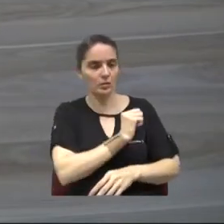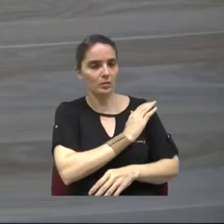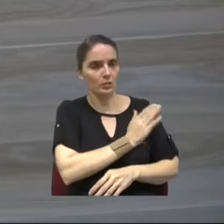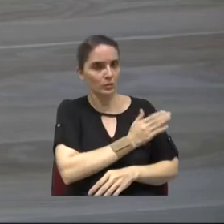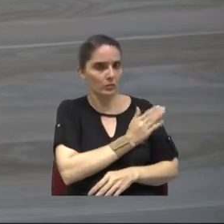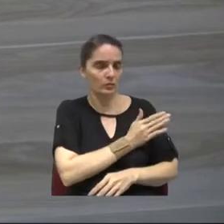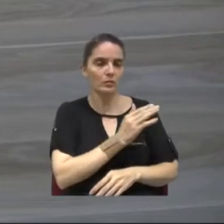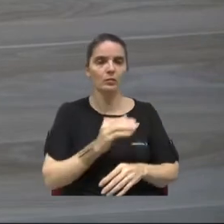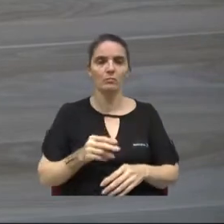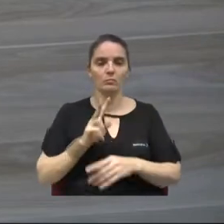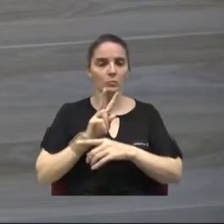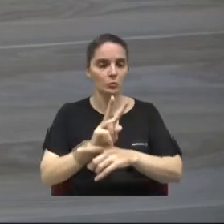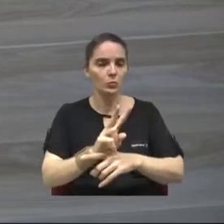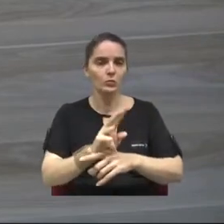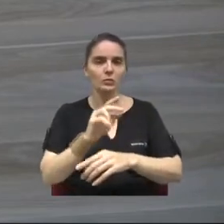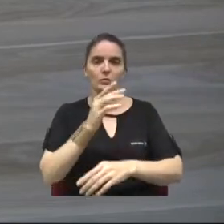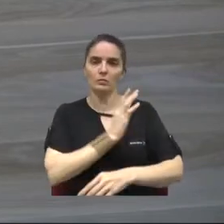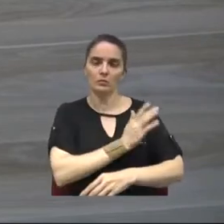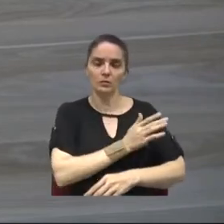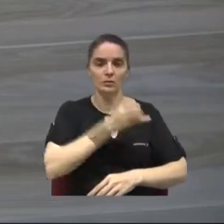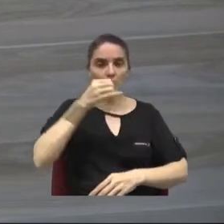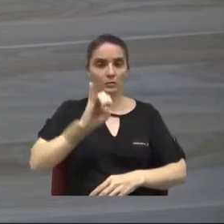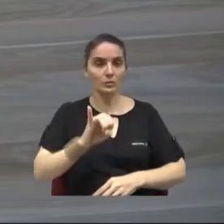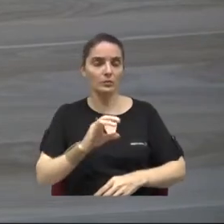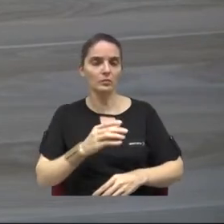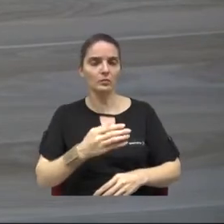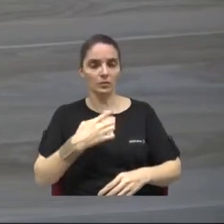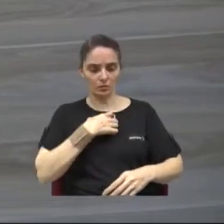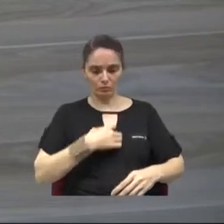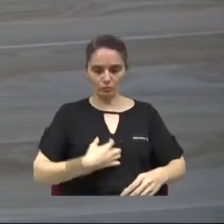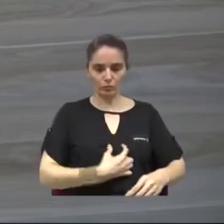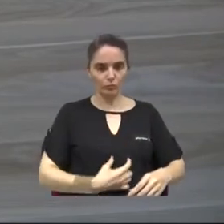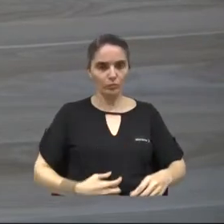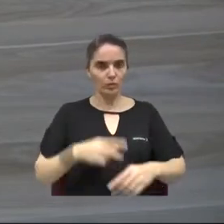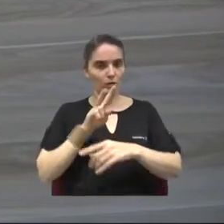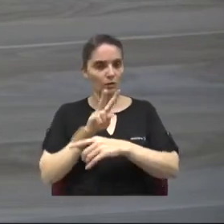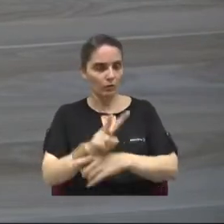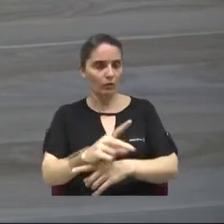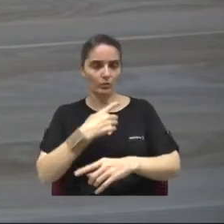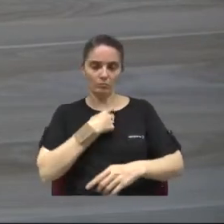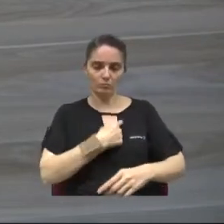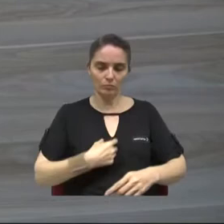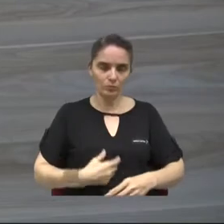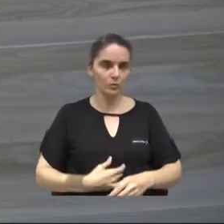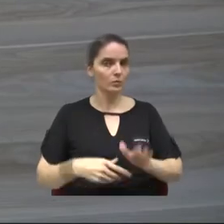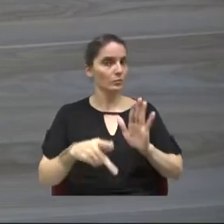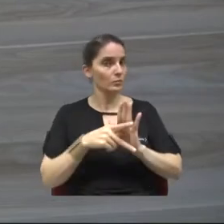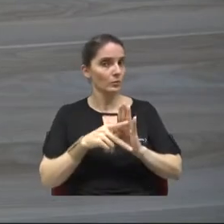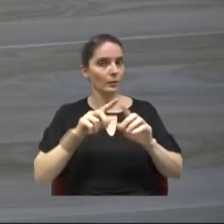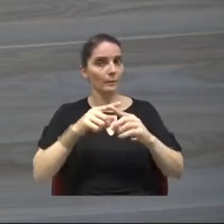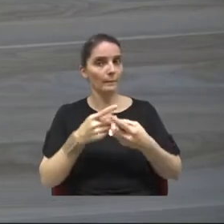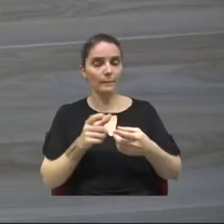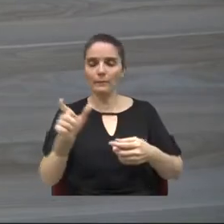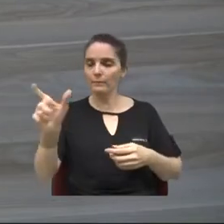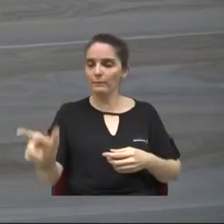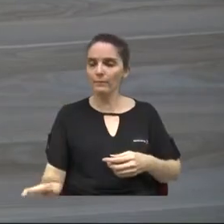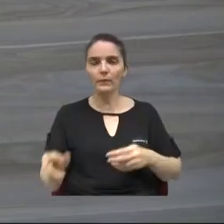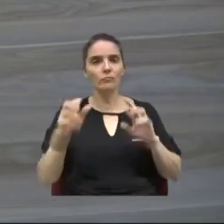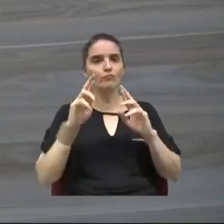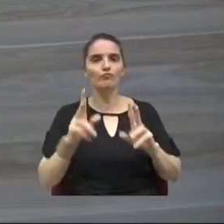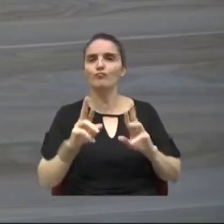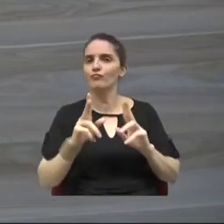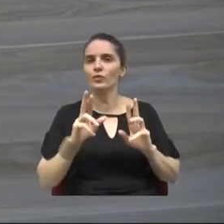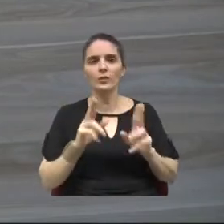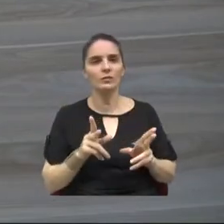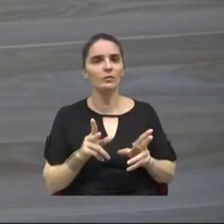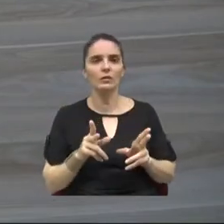seja um gastroenterologista, ele vai ver a parte digestiva, ele vai ver tudo. Mas o Dr. Giorgetti, eu vejo uma diferença